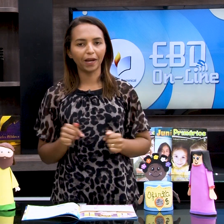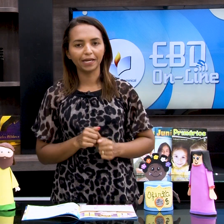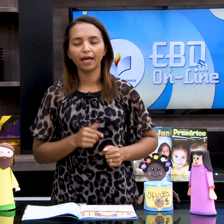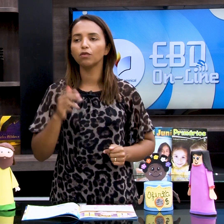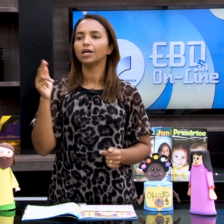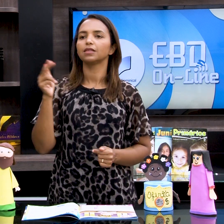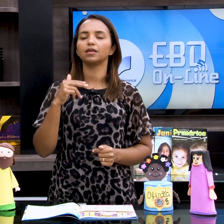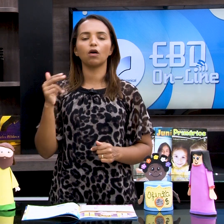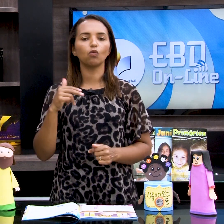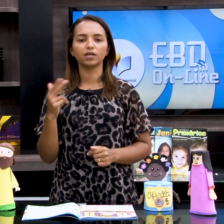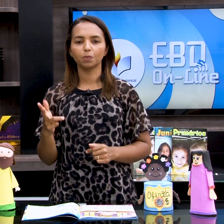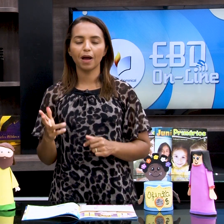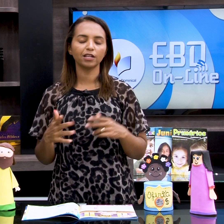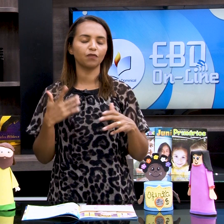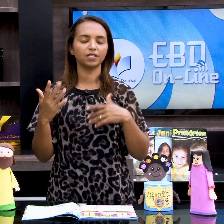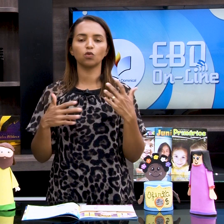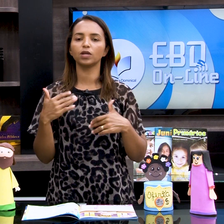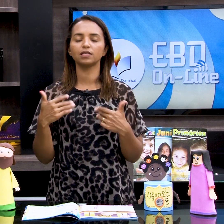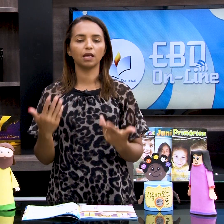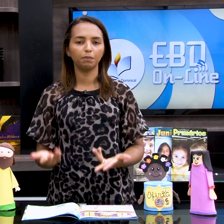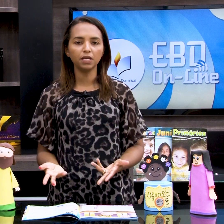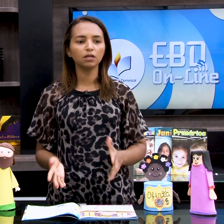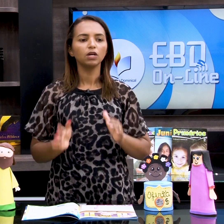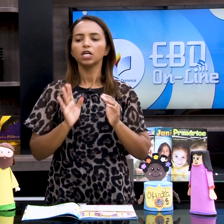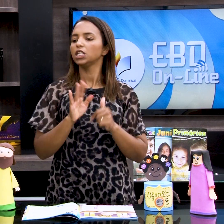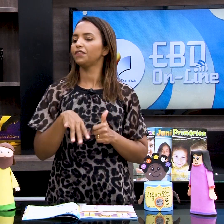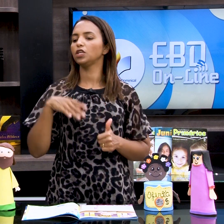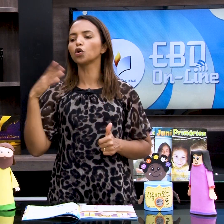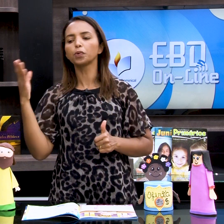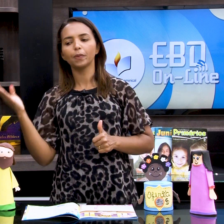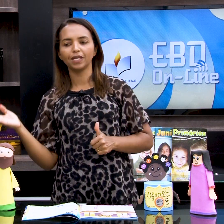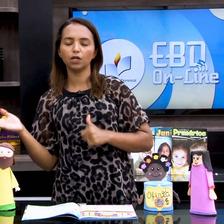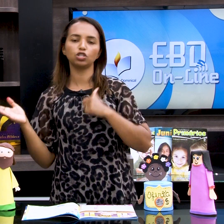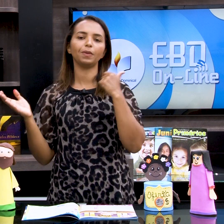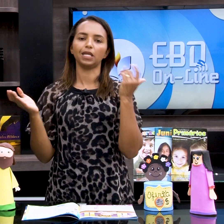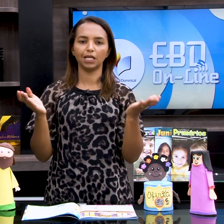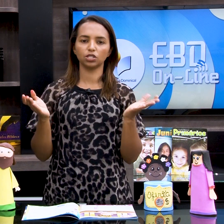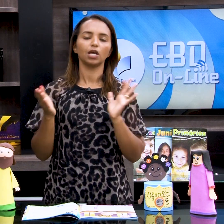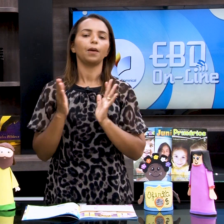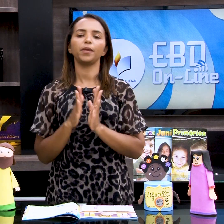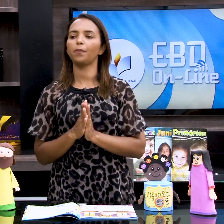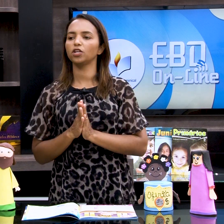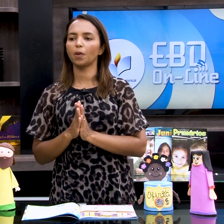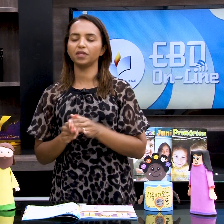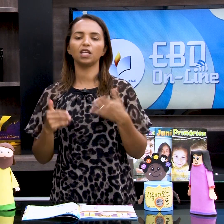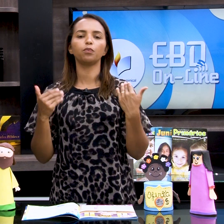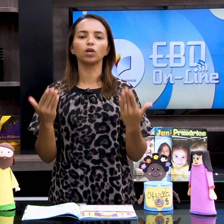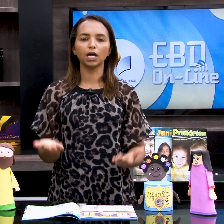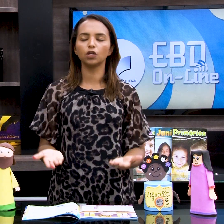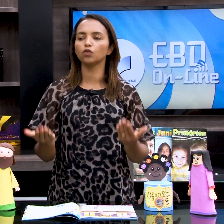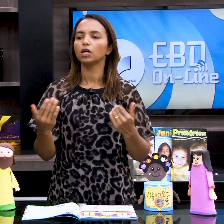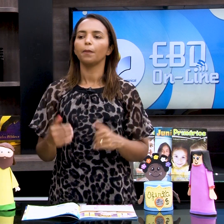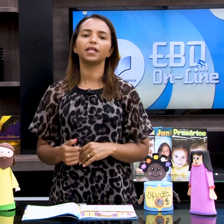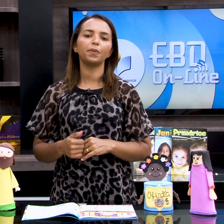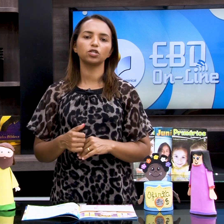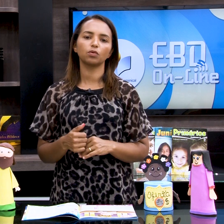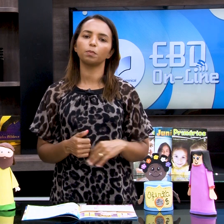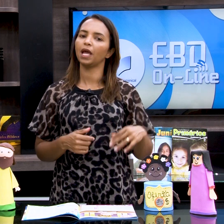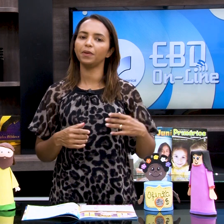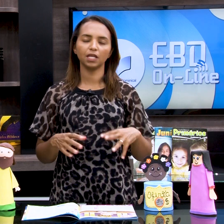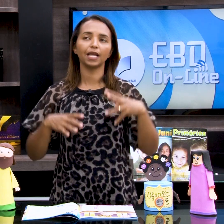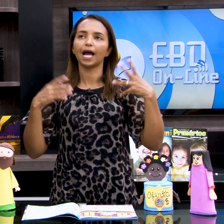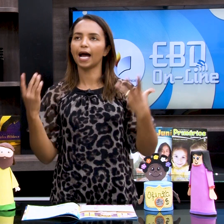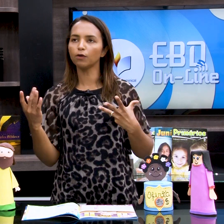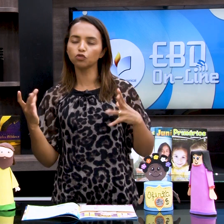colocar no painel tirar algumas partes fazer com que que eles repitam dividir grupo de meninos de meninas pedir para eles repetirem pulando pedir para